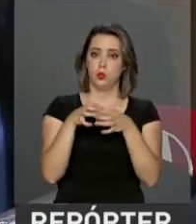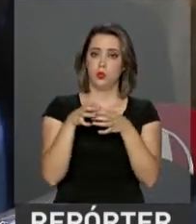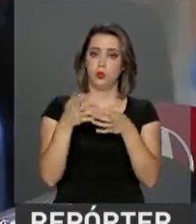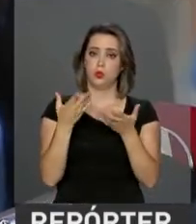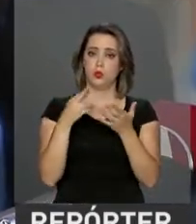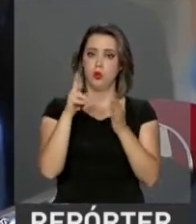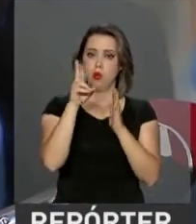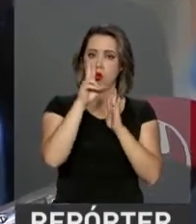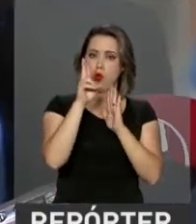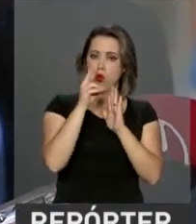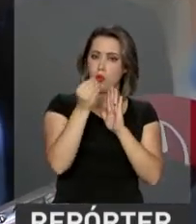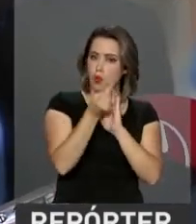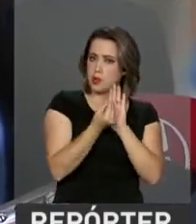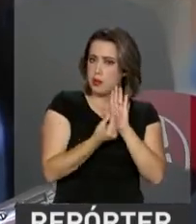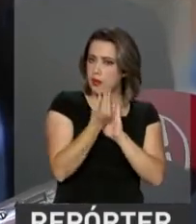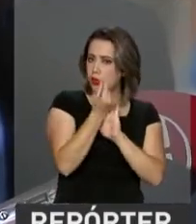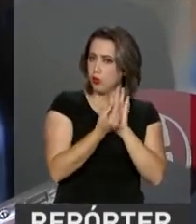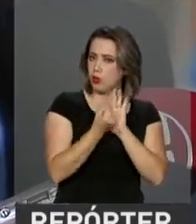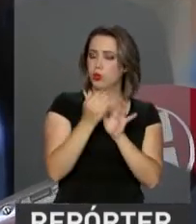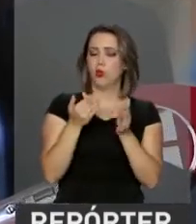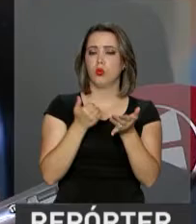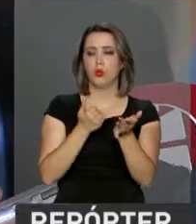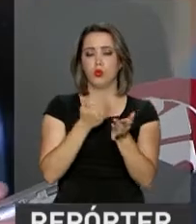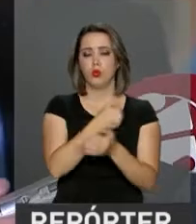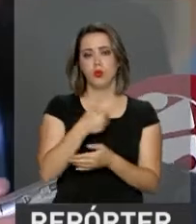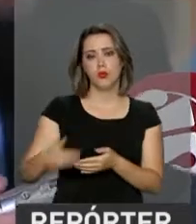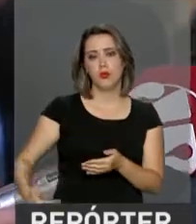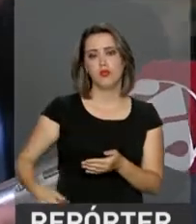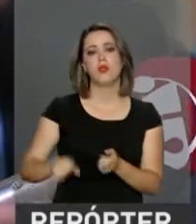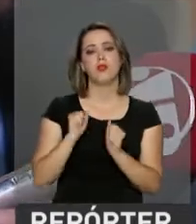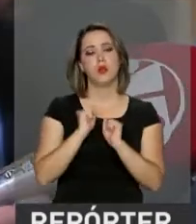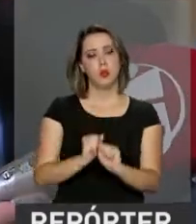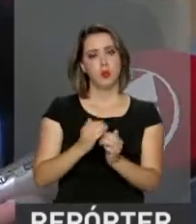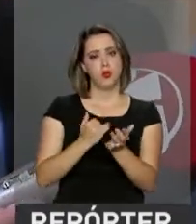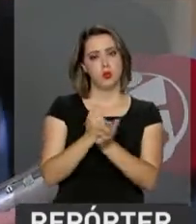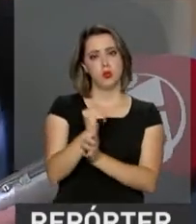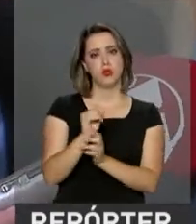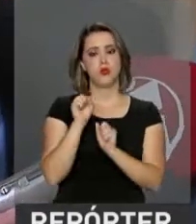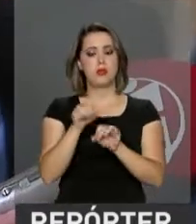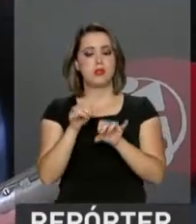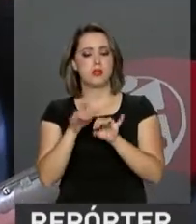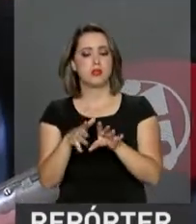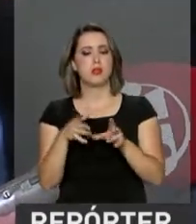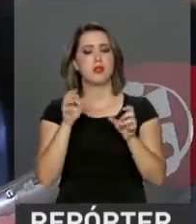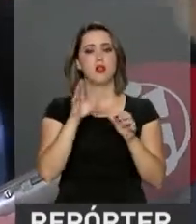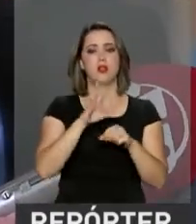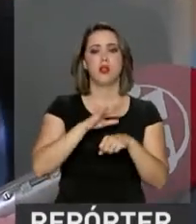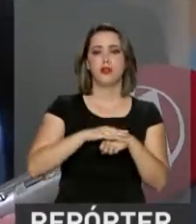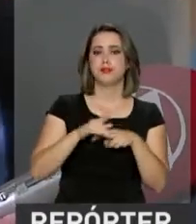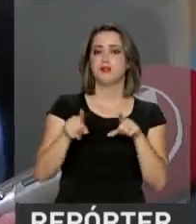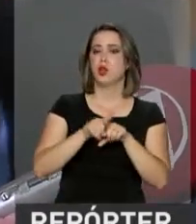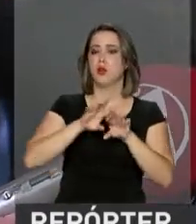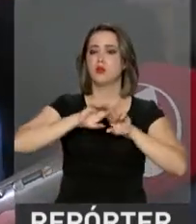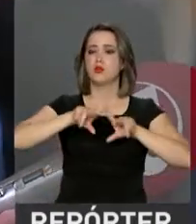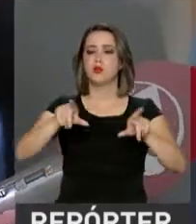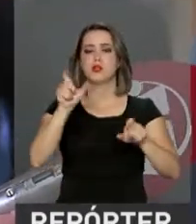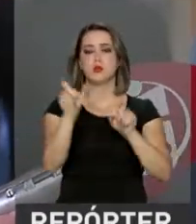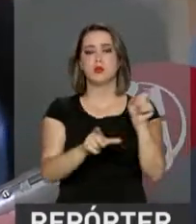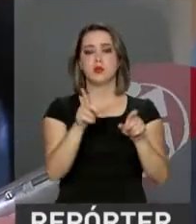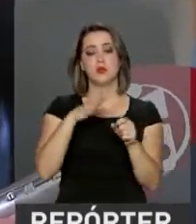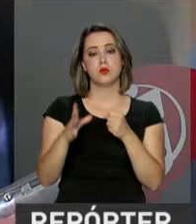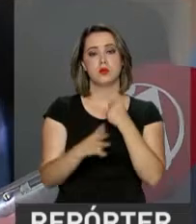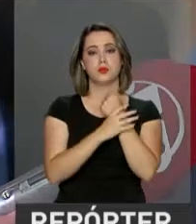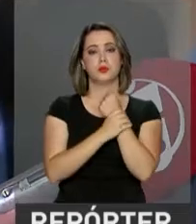a saúde, a educação, a infraestrutura, as emendas parlamentares, o jovem, o doente, o idoso. Nós estamos